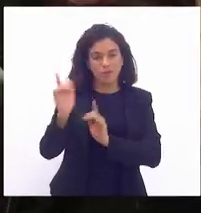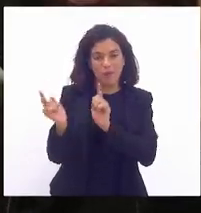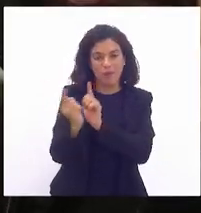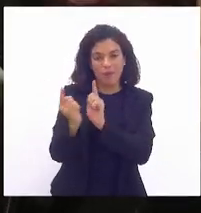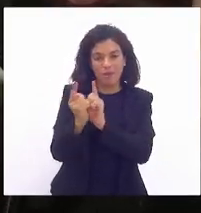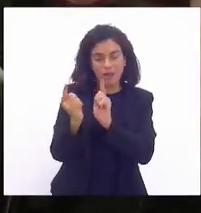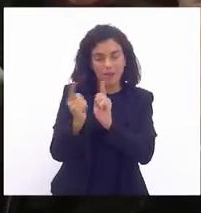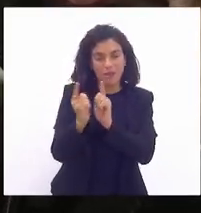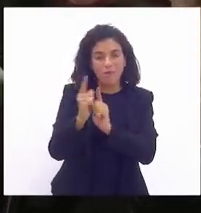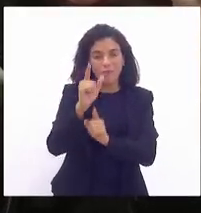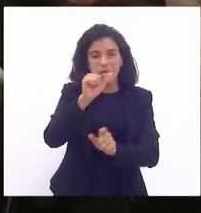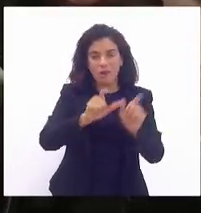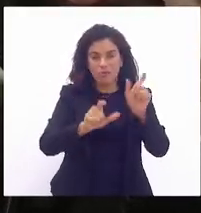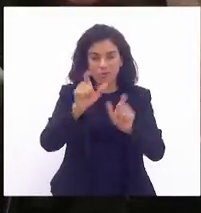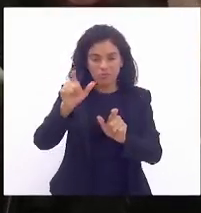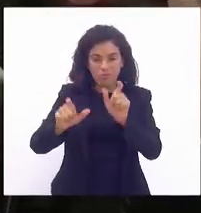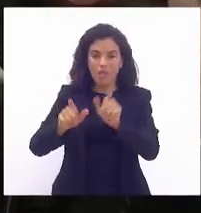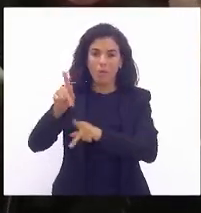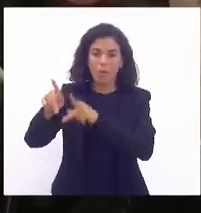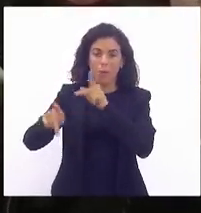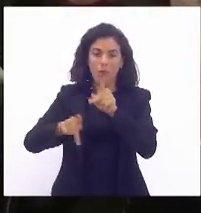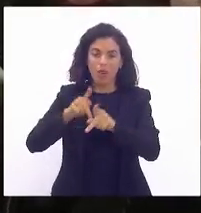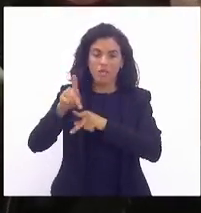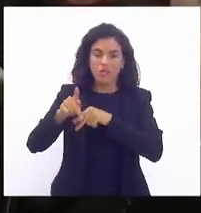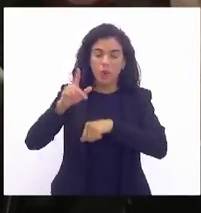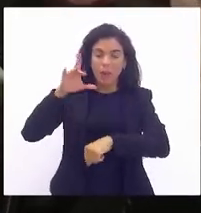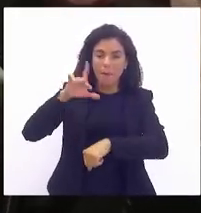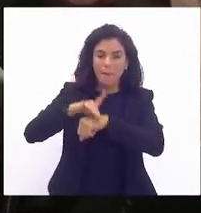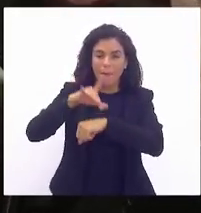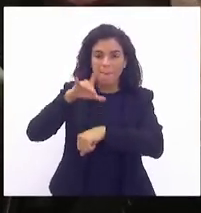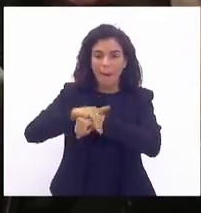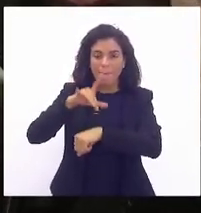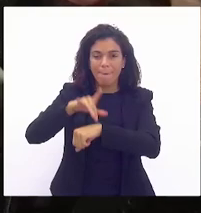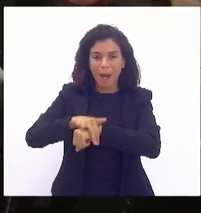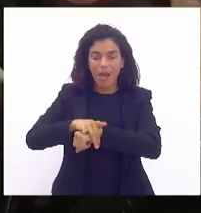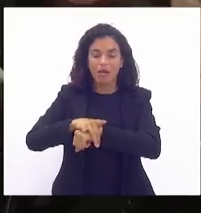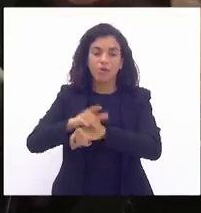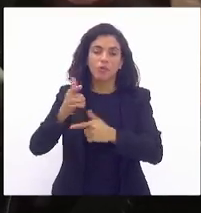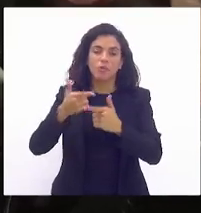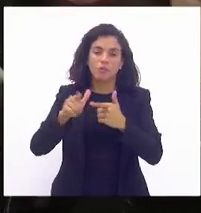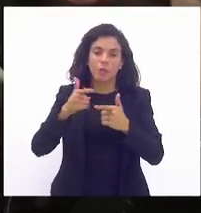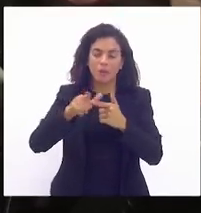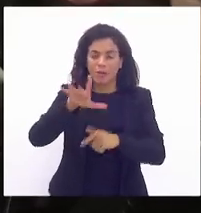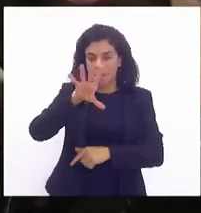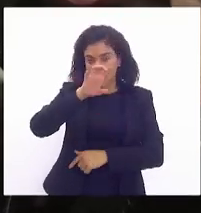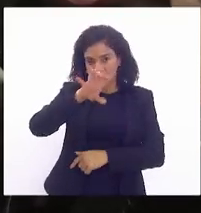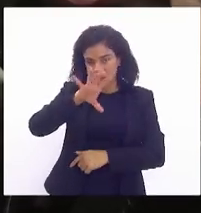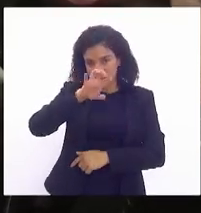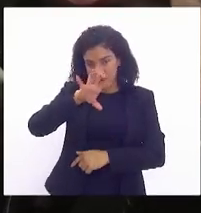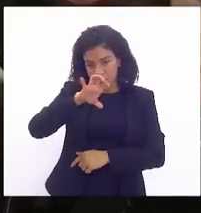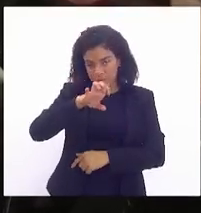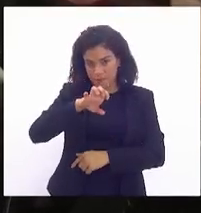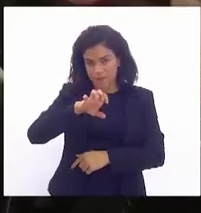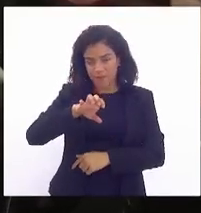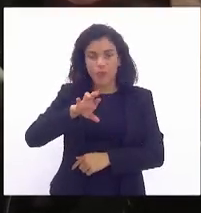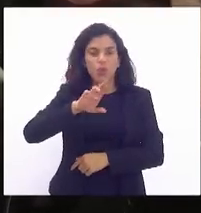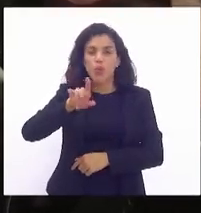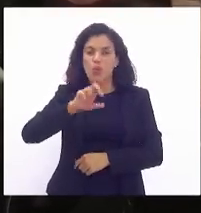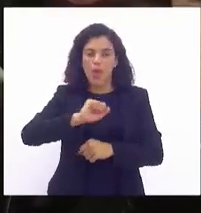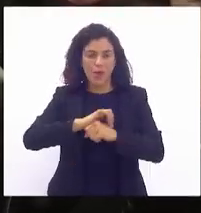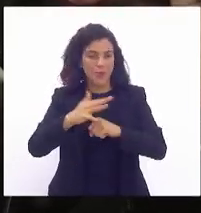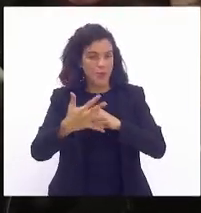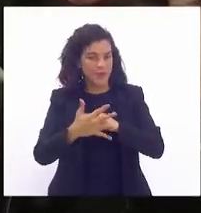das pessoas que estão padecendo com os problemas respiratórios. Não é